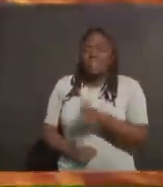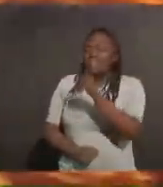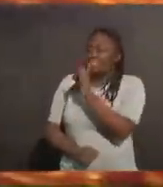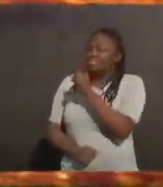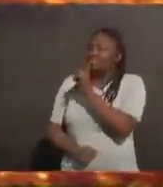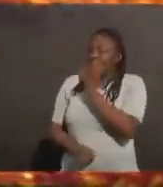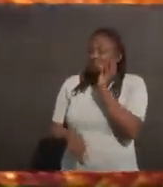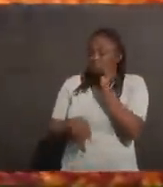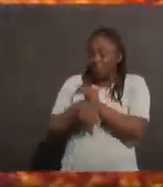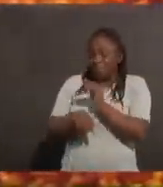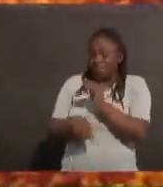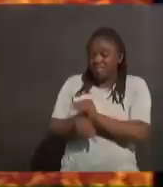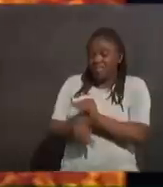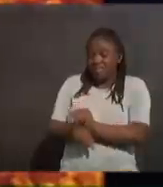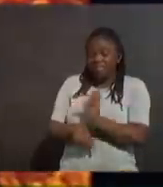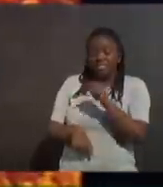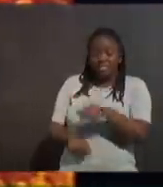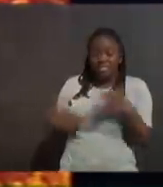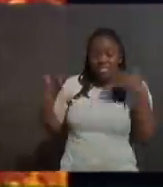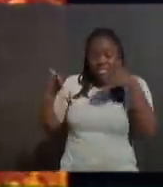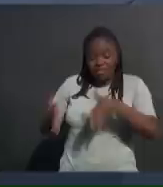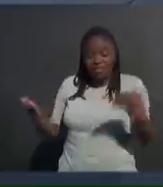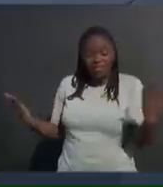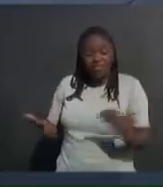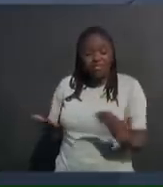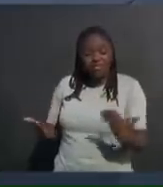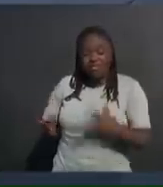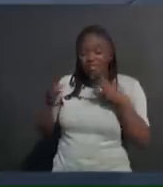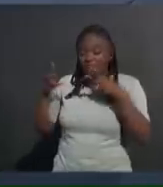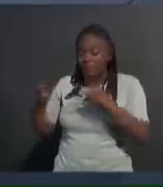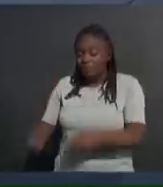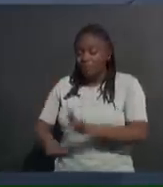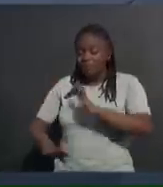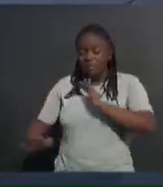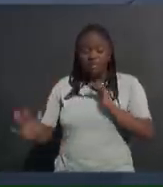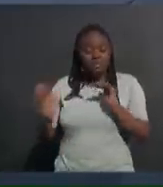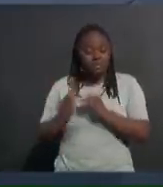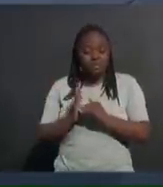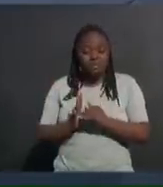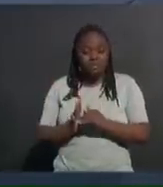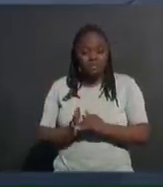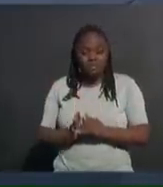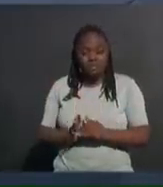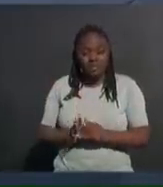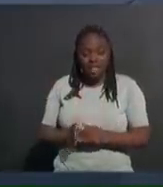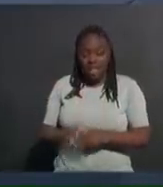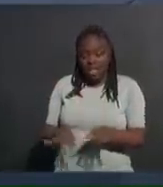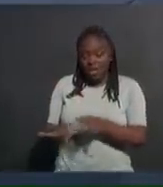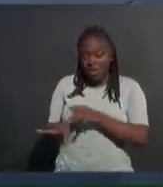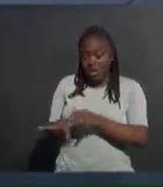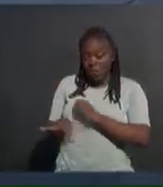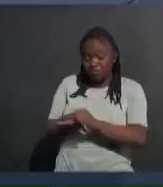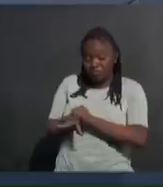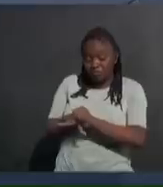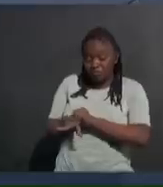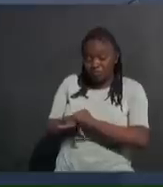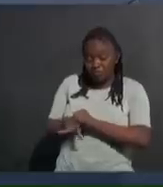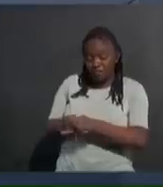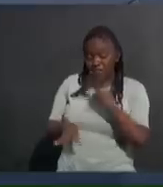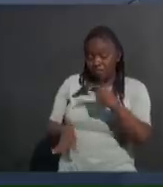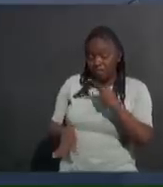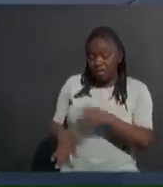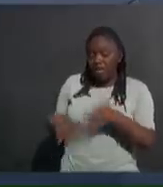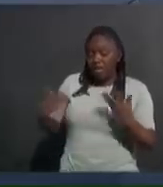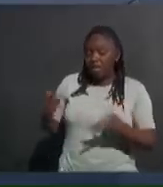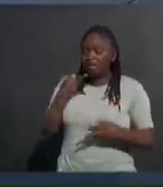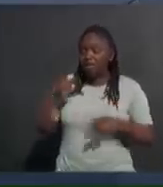dele. Chegou agora, ele é assim para tudo. Ele não deixou eu lavar os pés dele. Quando eu convenci, ele falou, então me